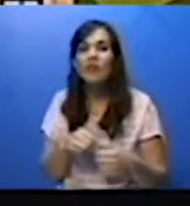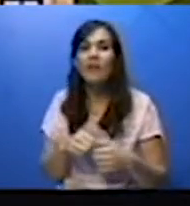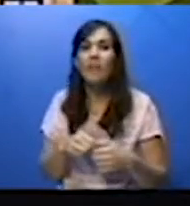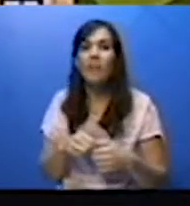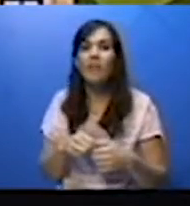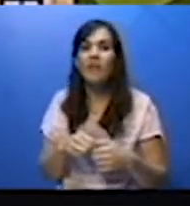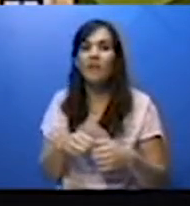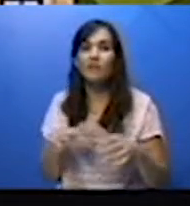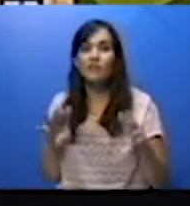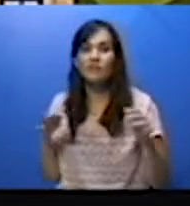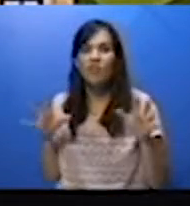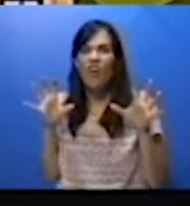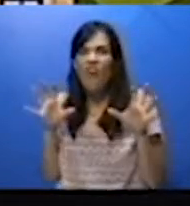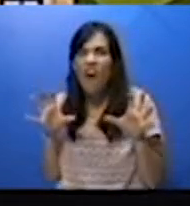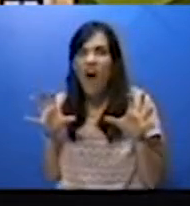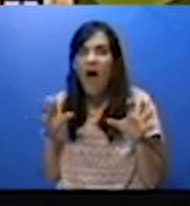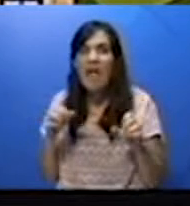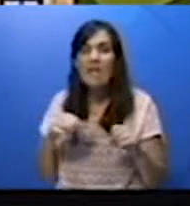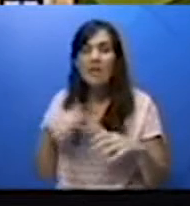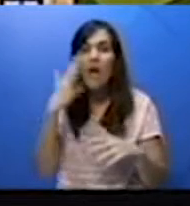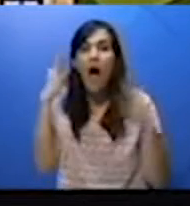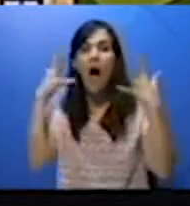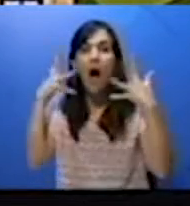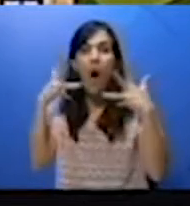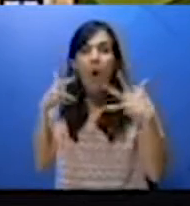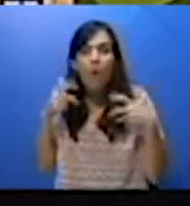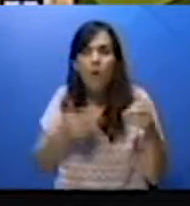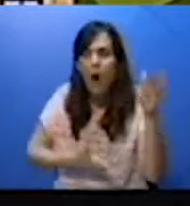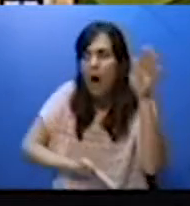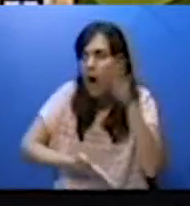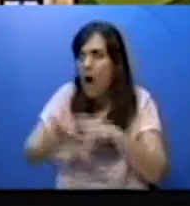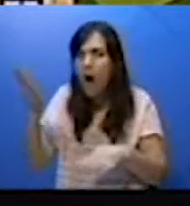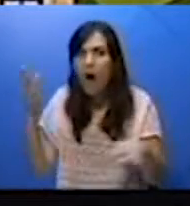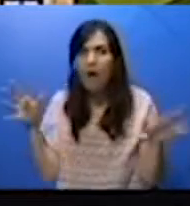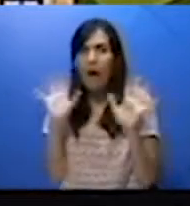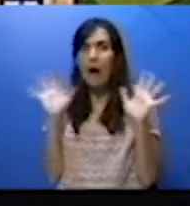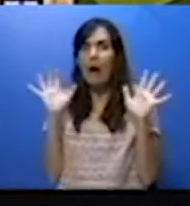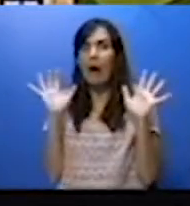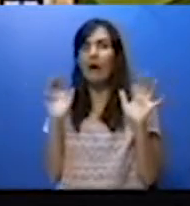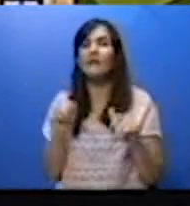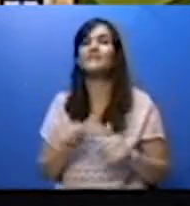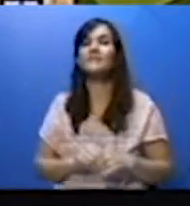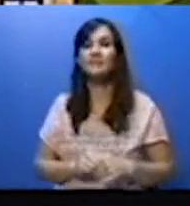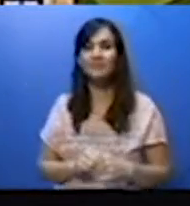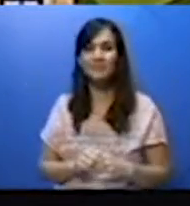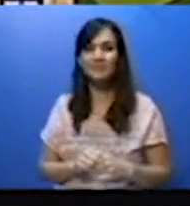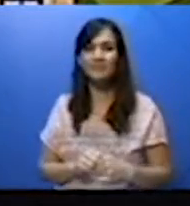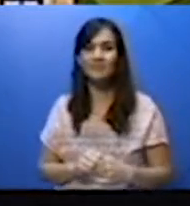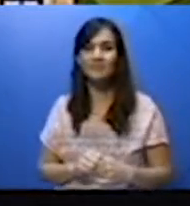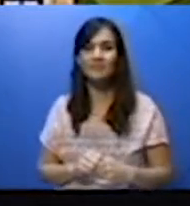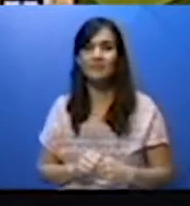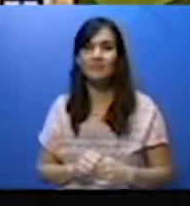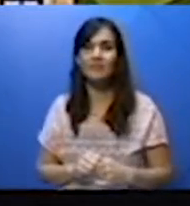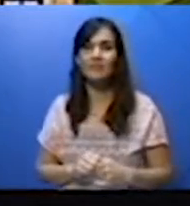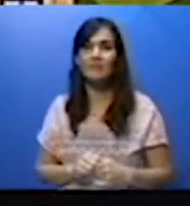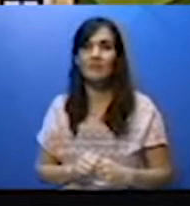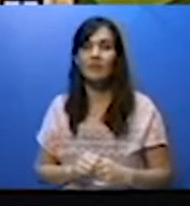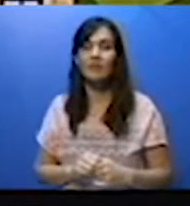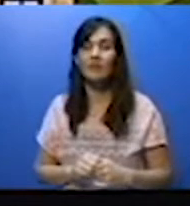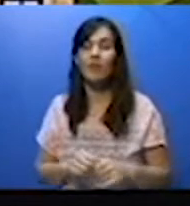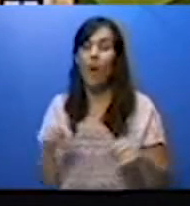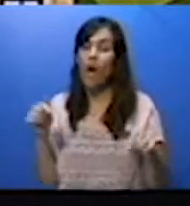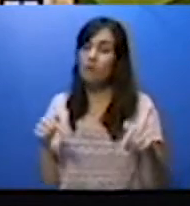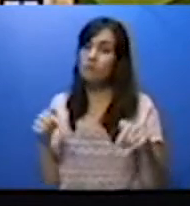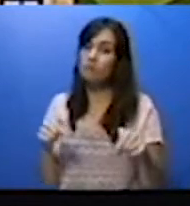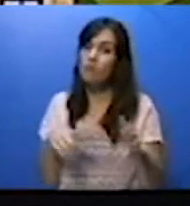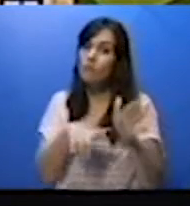deixando a casa para o bode viver em paz tá então aqui eu vou parar um pouquinho e dá uma fazer uma análise com